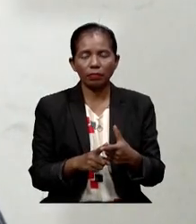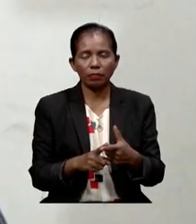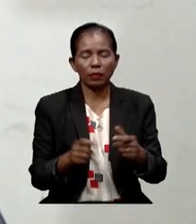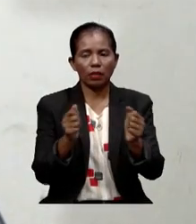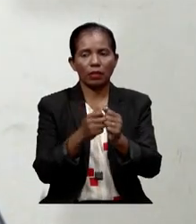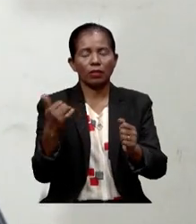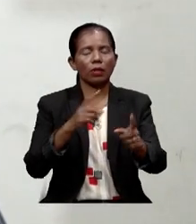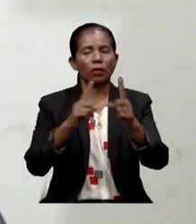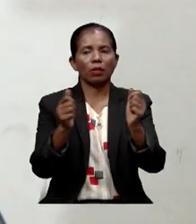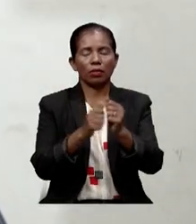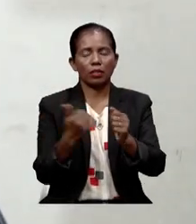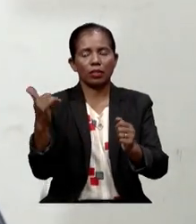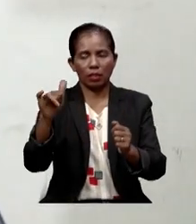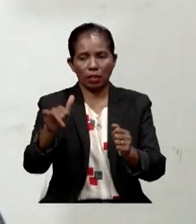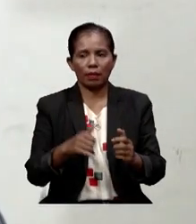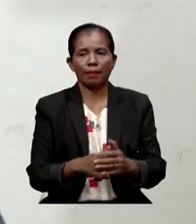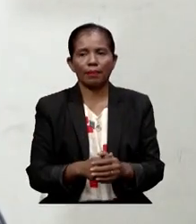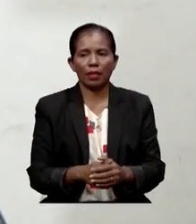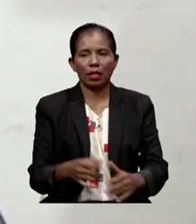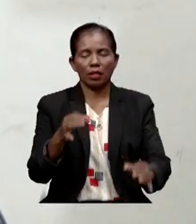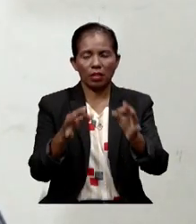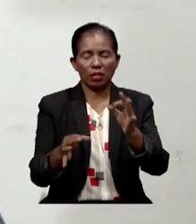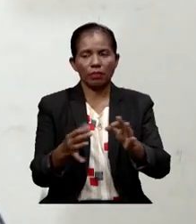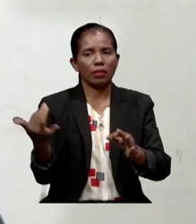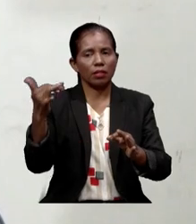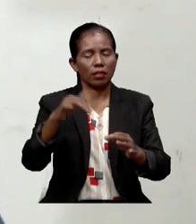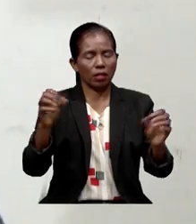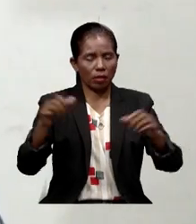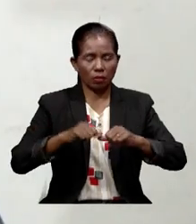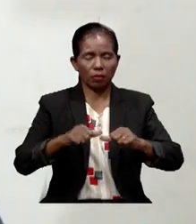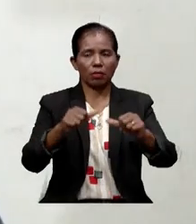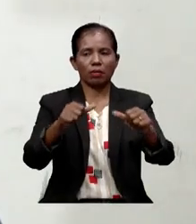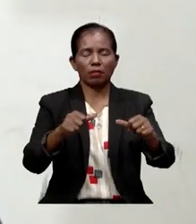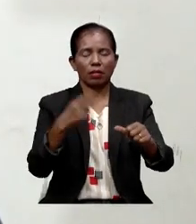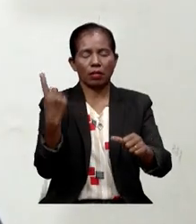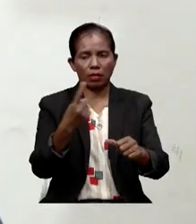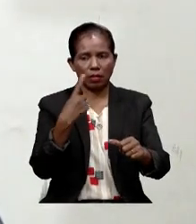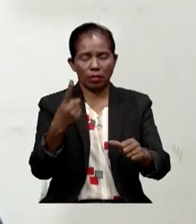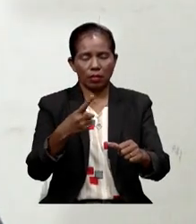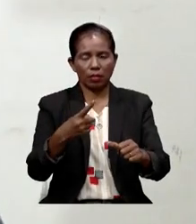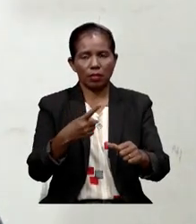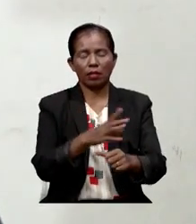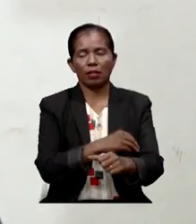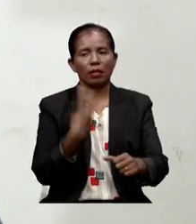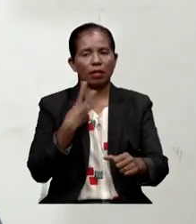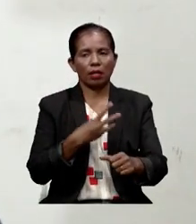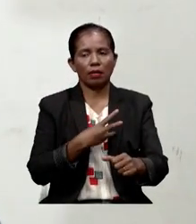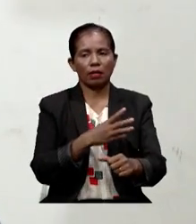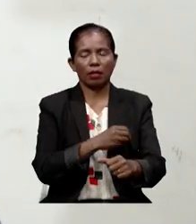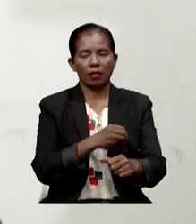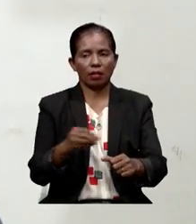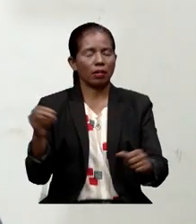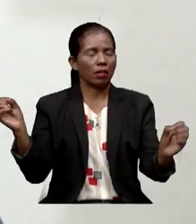Kosira, kuliah sira, fabi sira. Karik mak sira la, sira la kontuna manten keras na fante. Ya mi dem put mi am sira